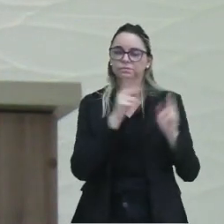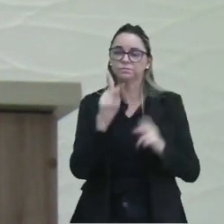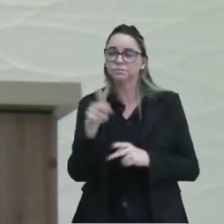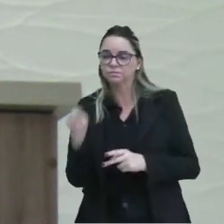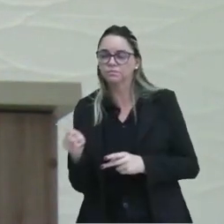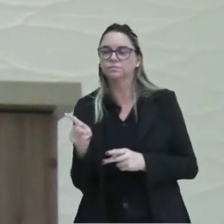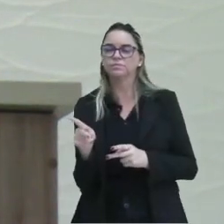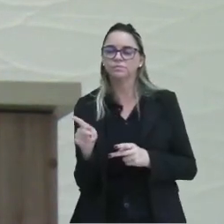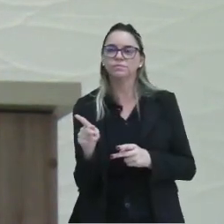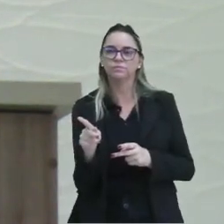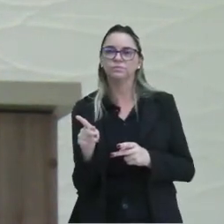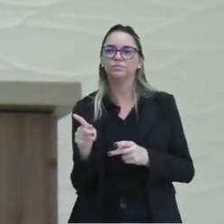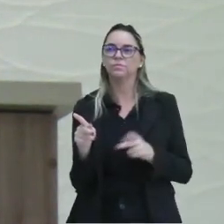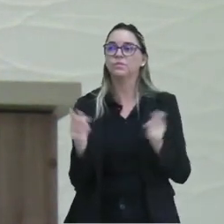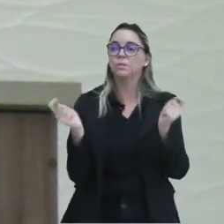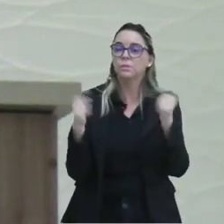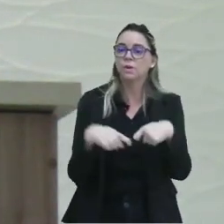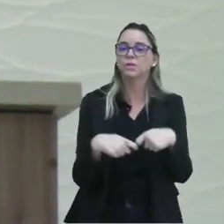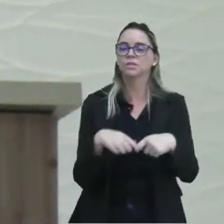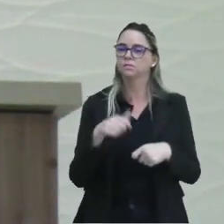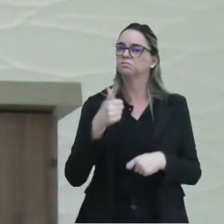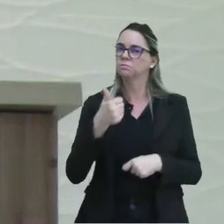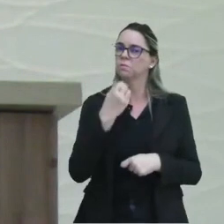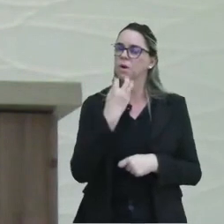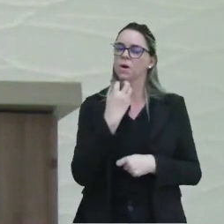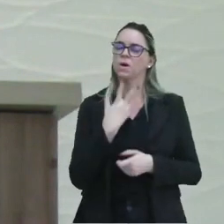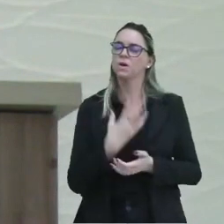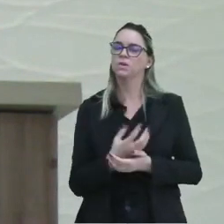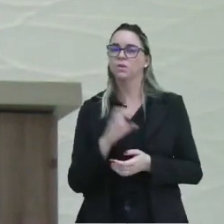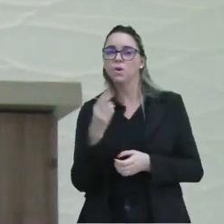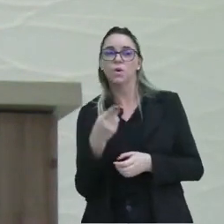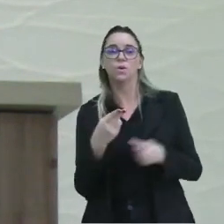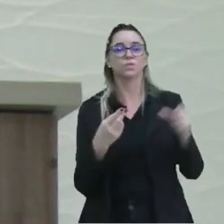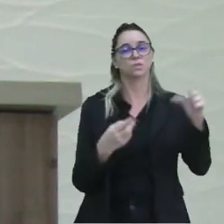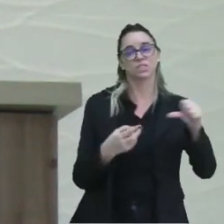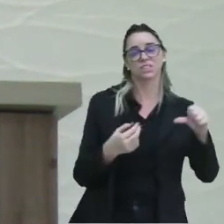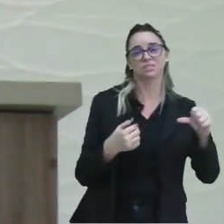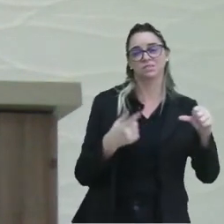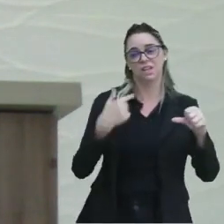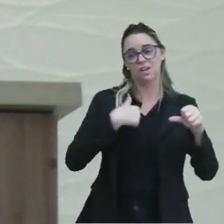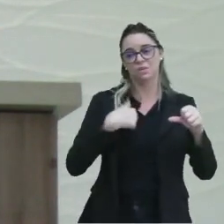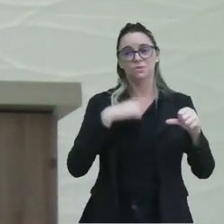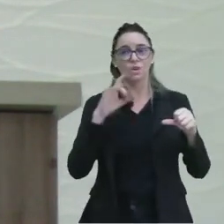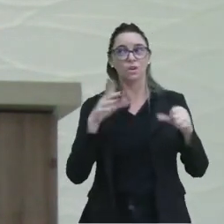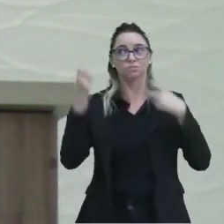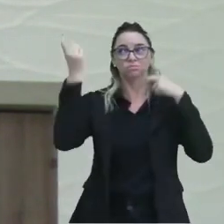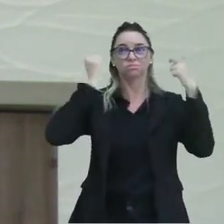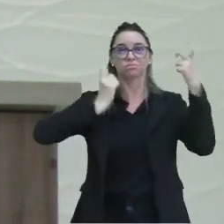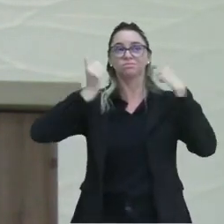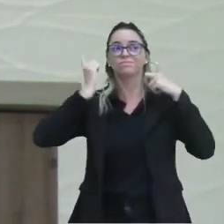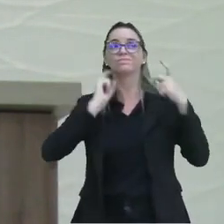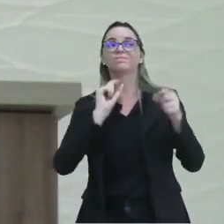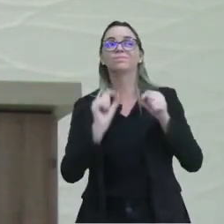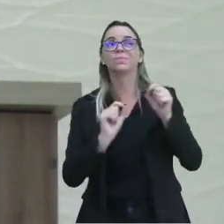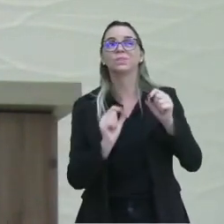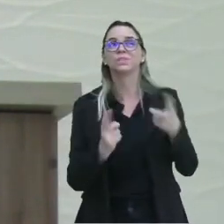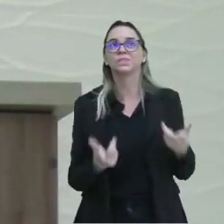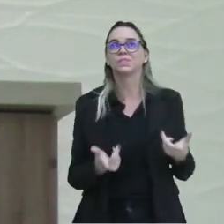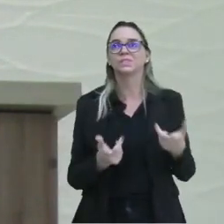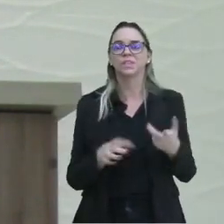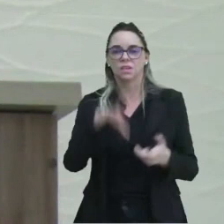professores, seja de forma positiva ou negativa. Eu estou aqui apenas preocupado em fazer com que os direitos